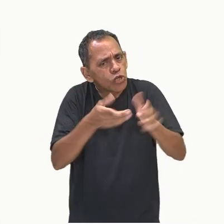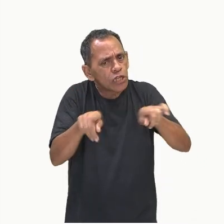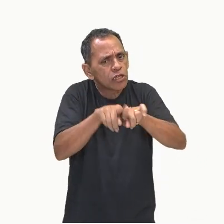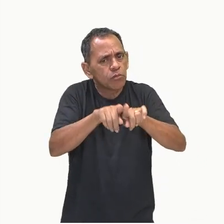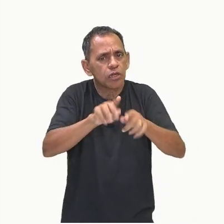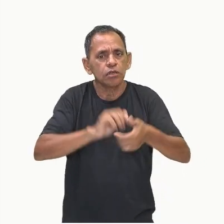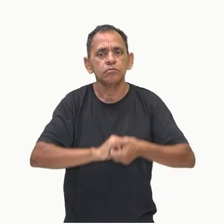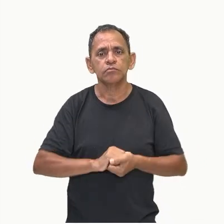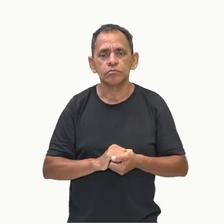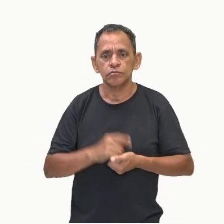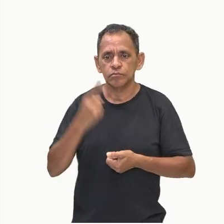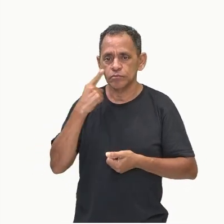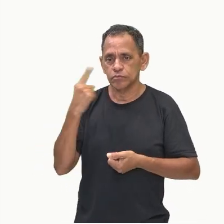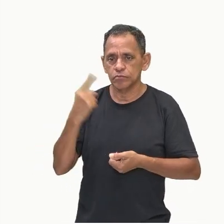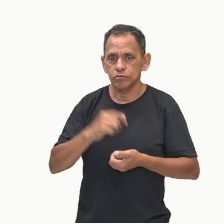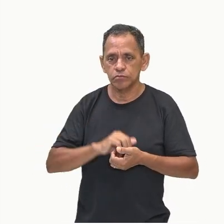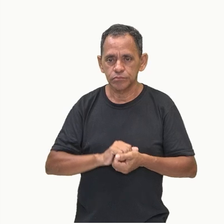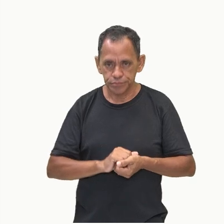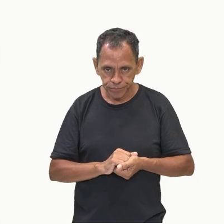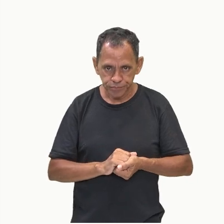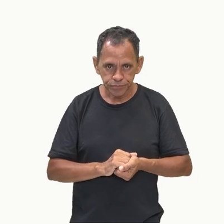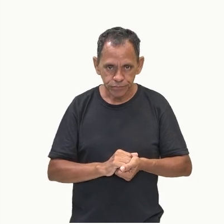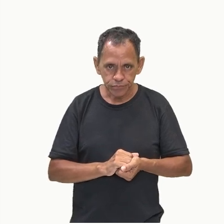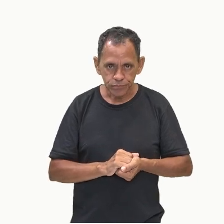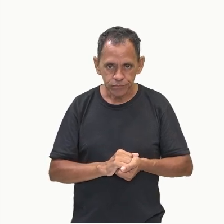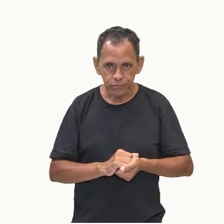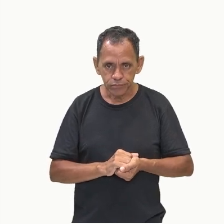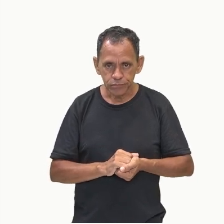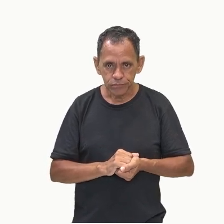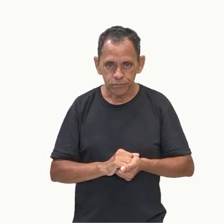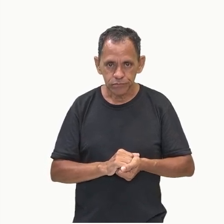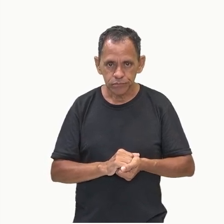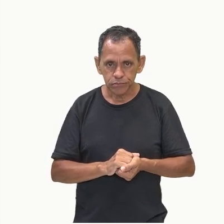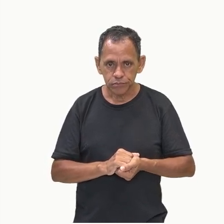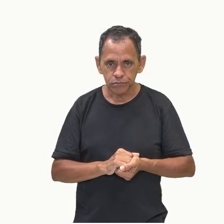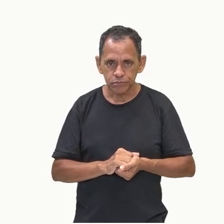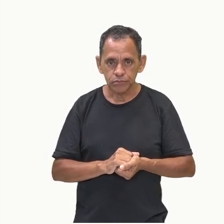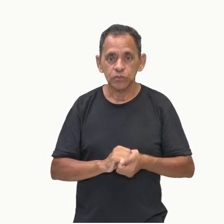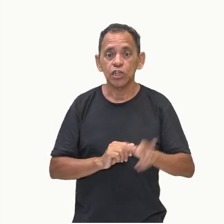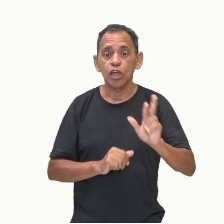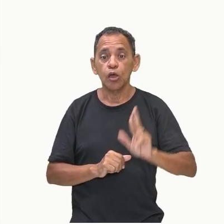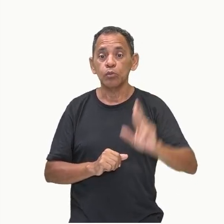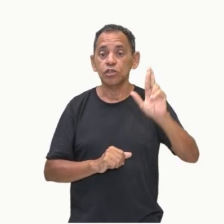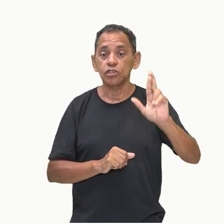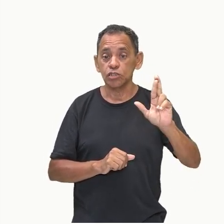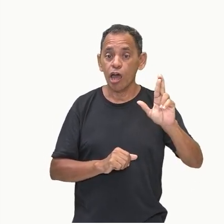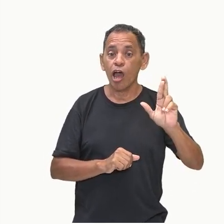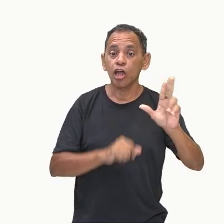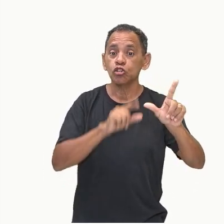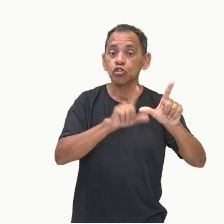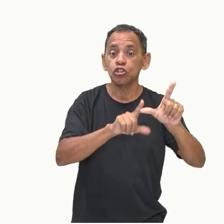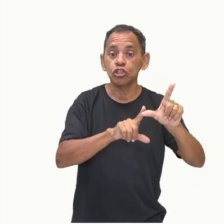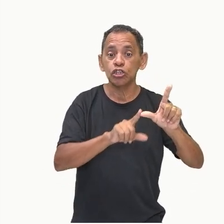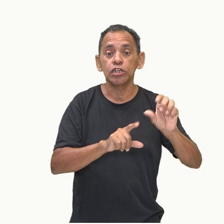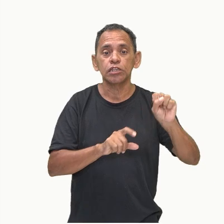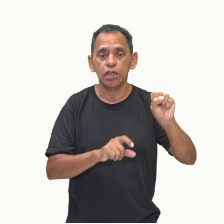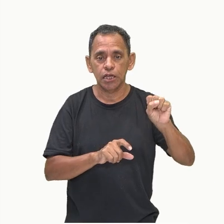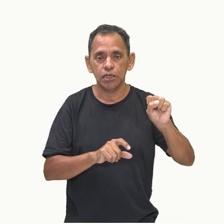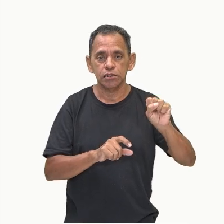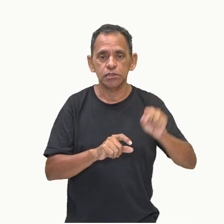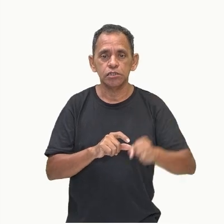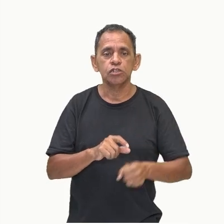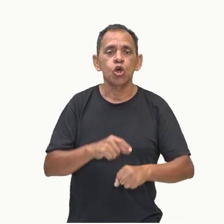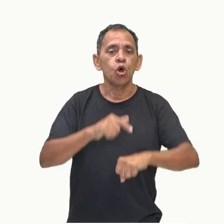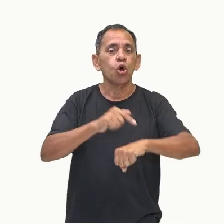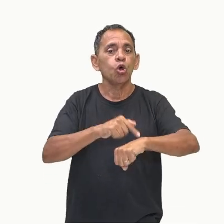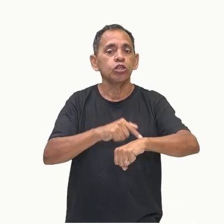final desse automóvel olha aqui ó que a gente representa pela letra s o tempo no início ó tá aqui ó ó 11 né e